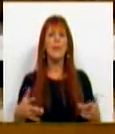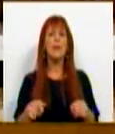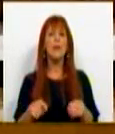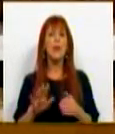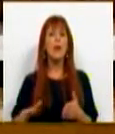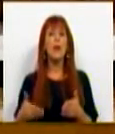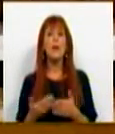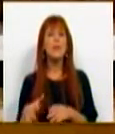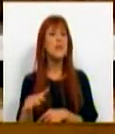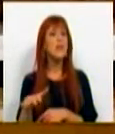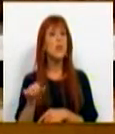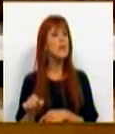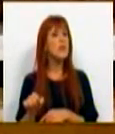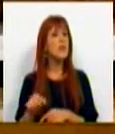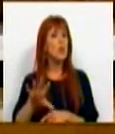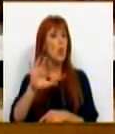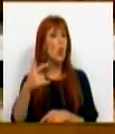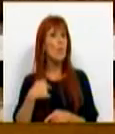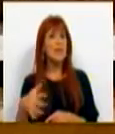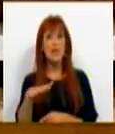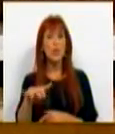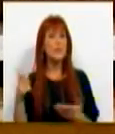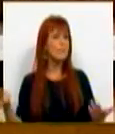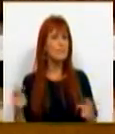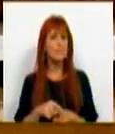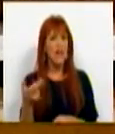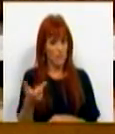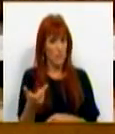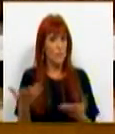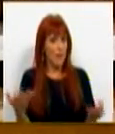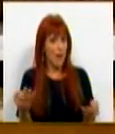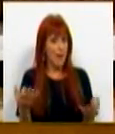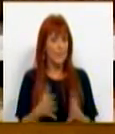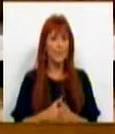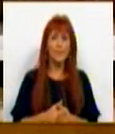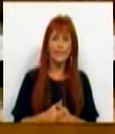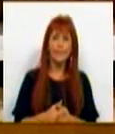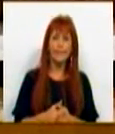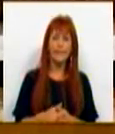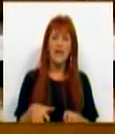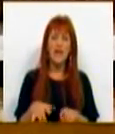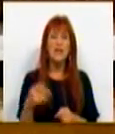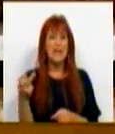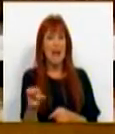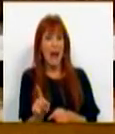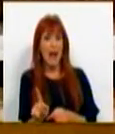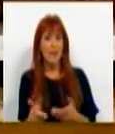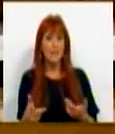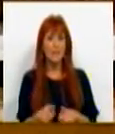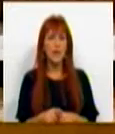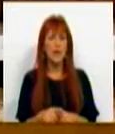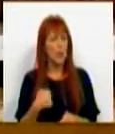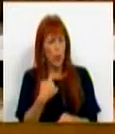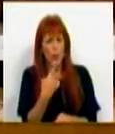é apresentado numa situação do país que é uma situação vulnerável. E essa vulnerabilidade, não sou